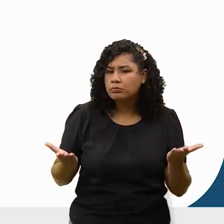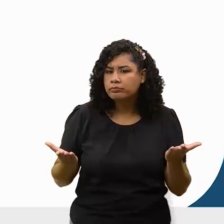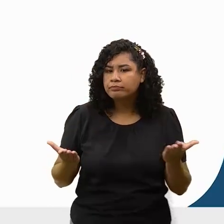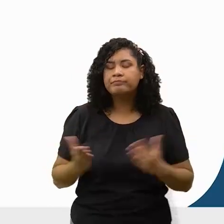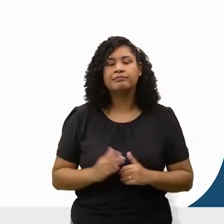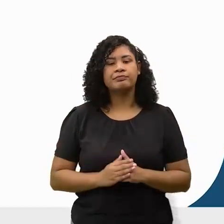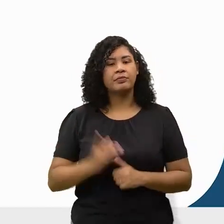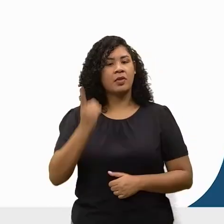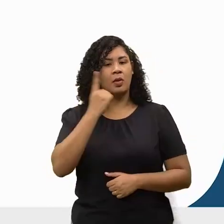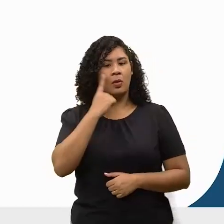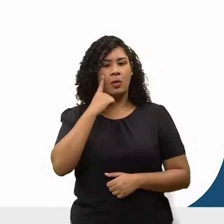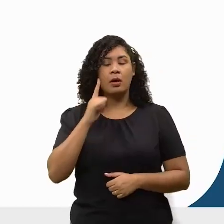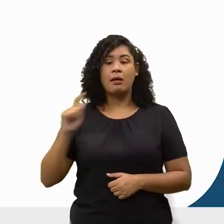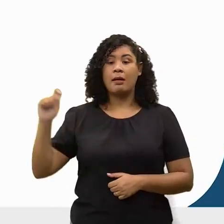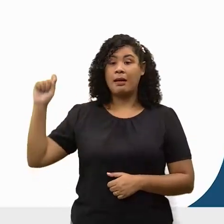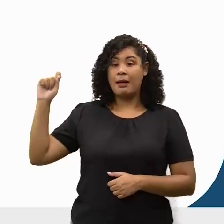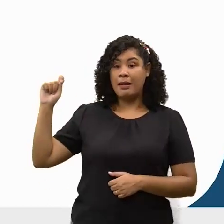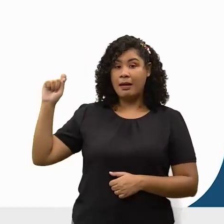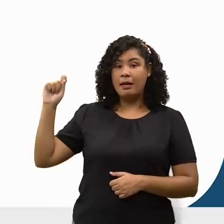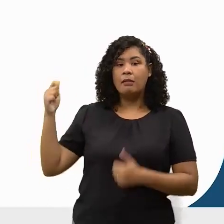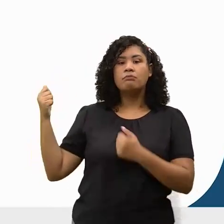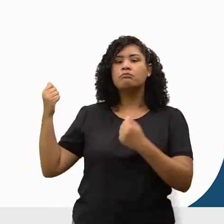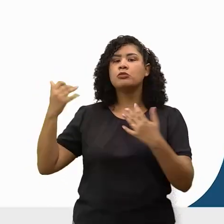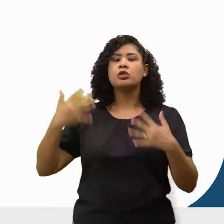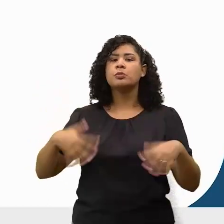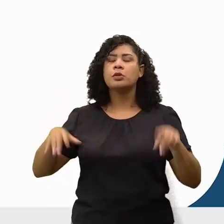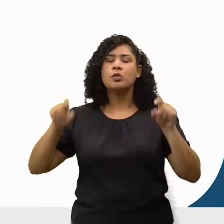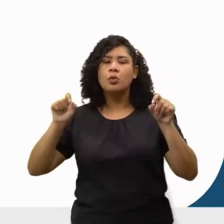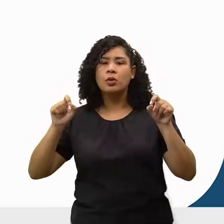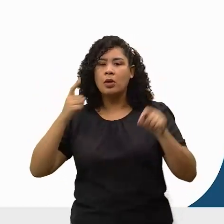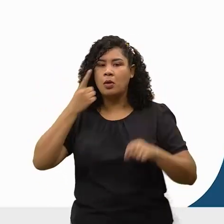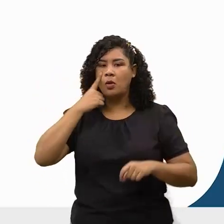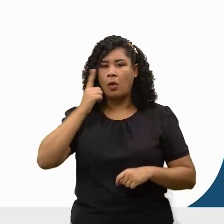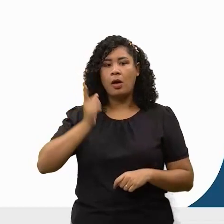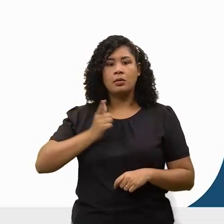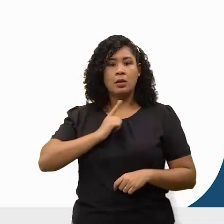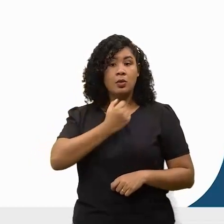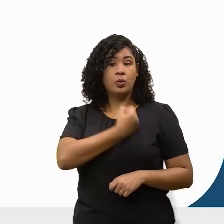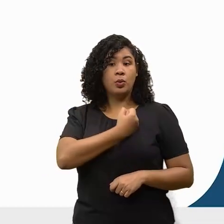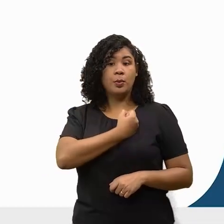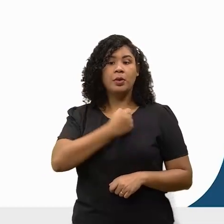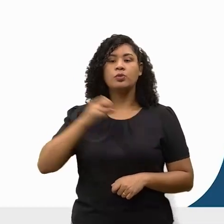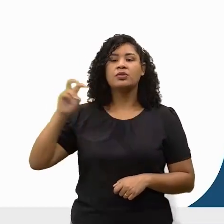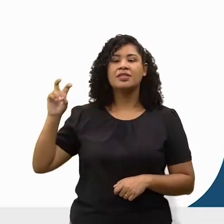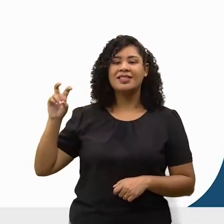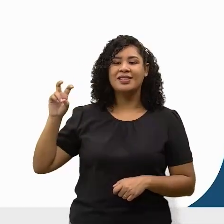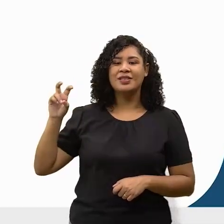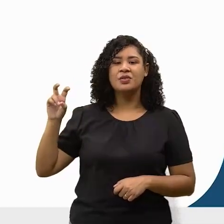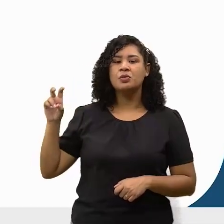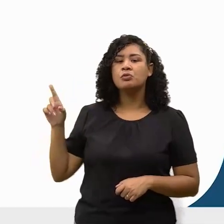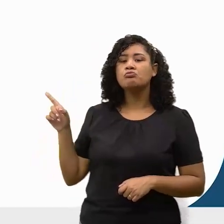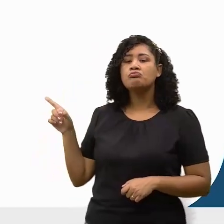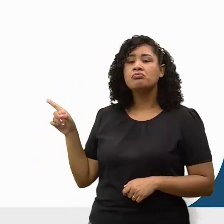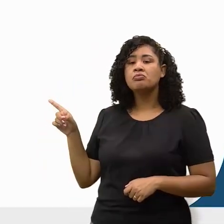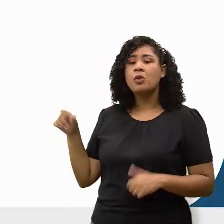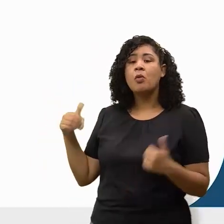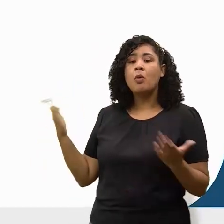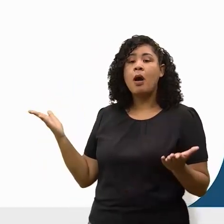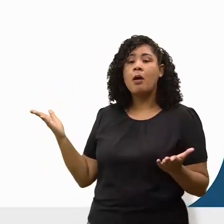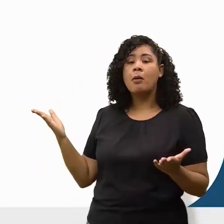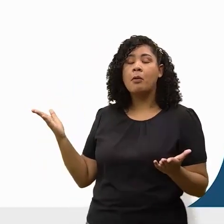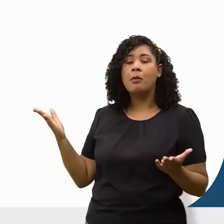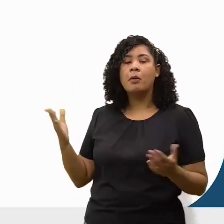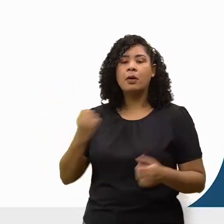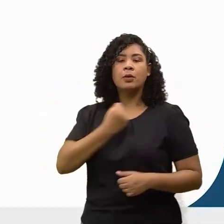na letra A, ele está dizendo que 5 é o quê, povo? 5, se